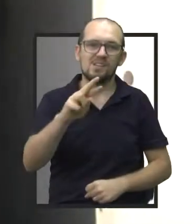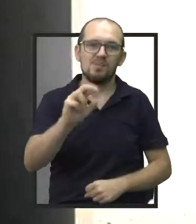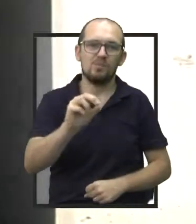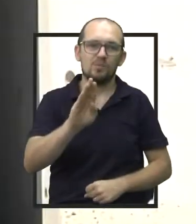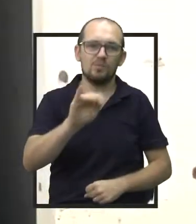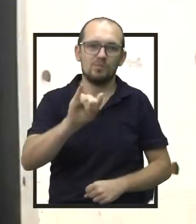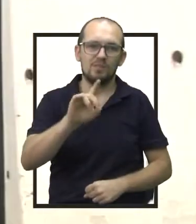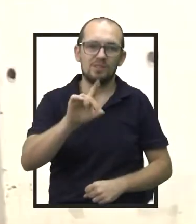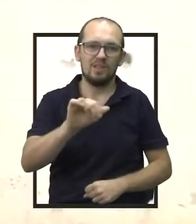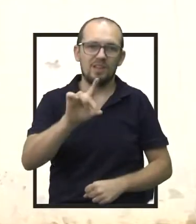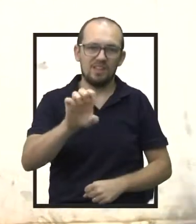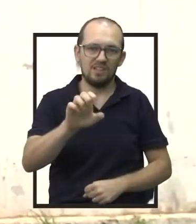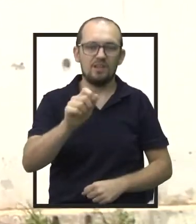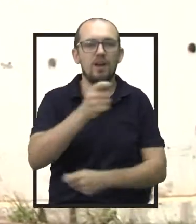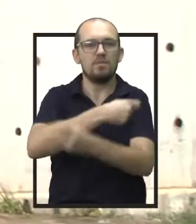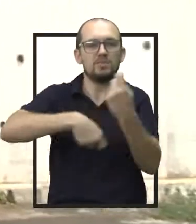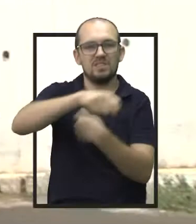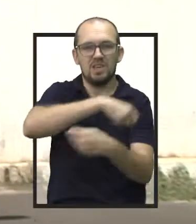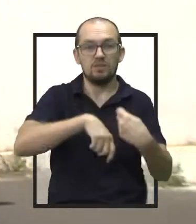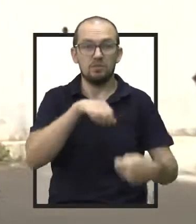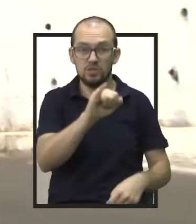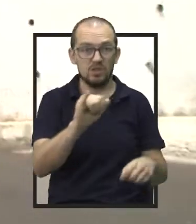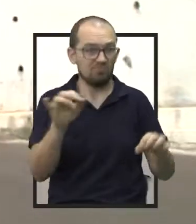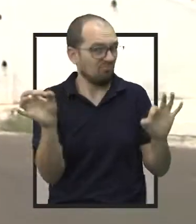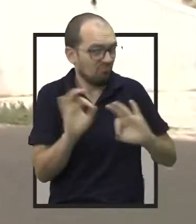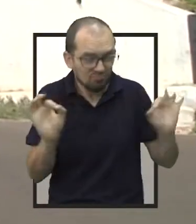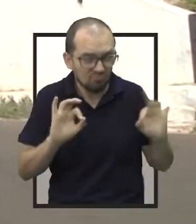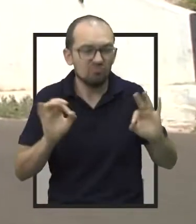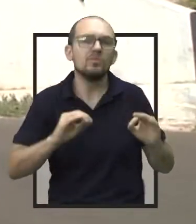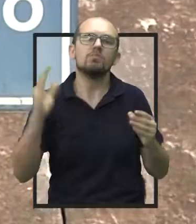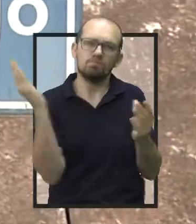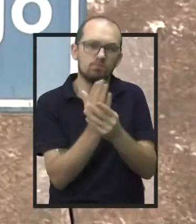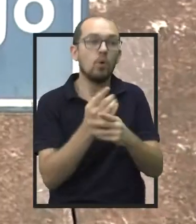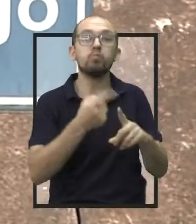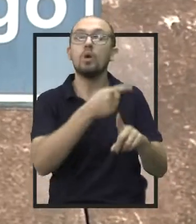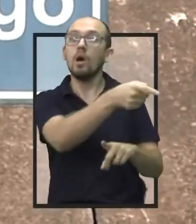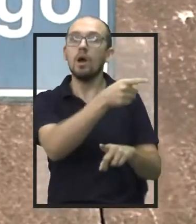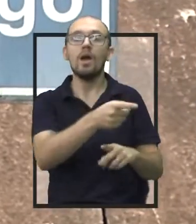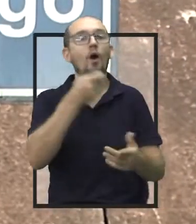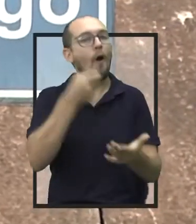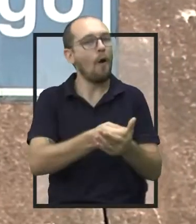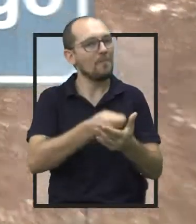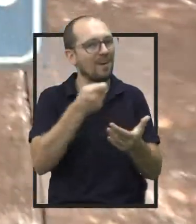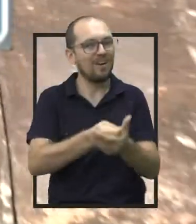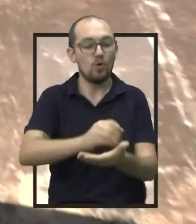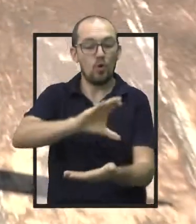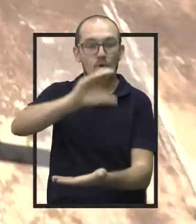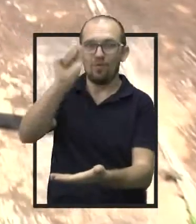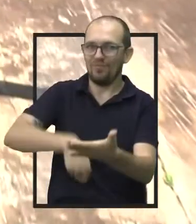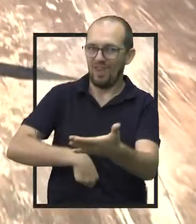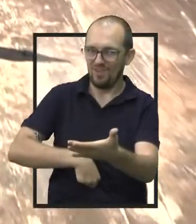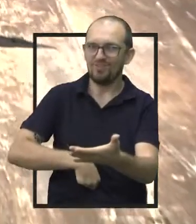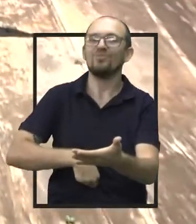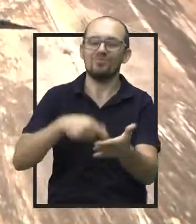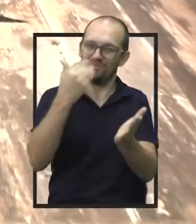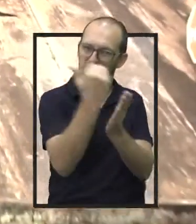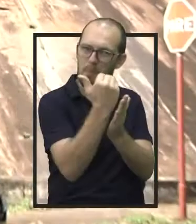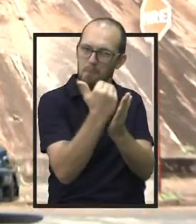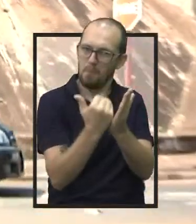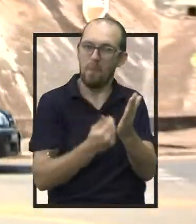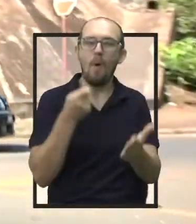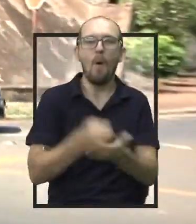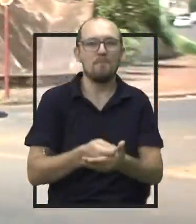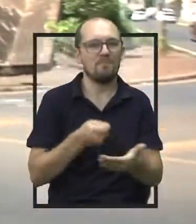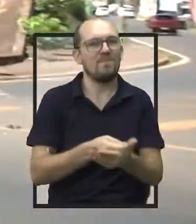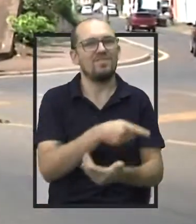contrato que ainda não expirou gás e não terminou o contrato ainda e eles têm a obrigação de cumprir essa cláusula